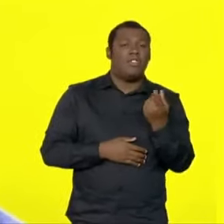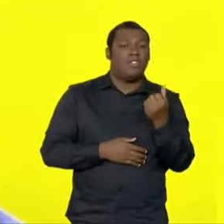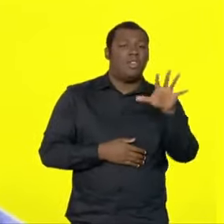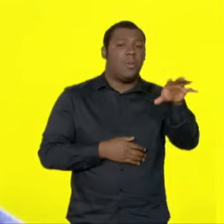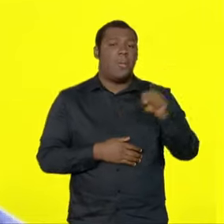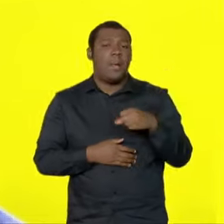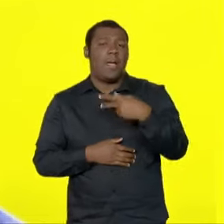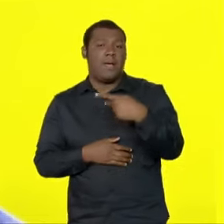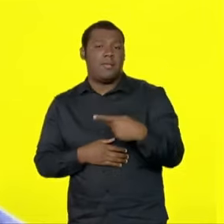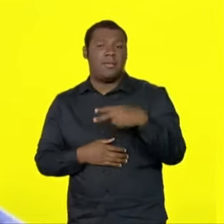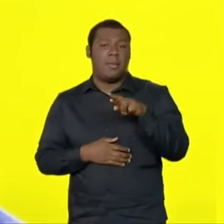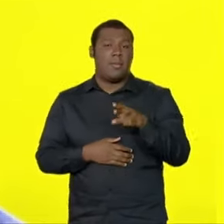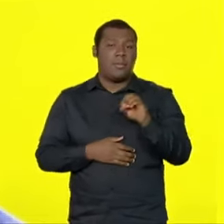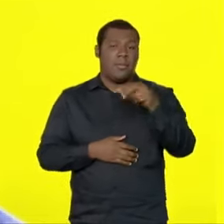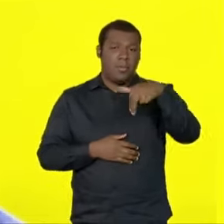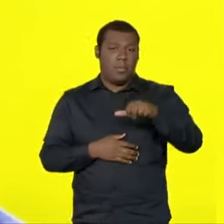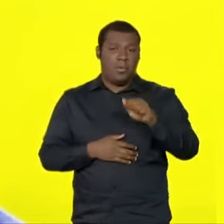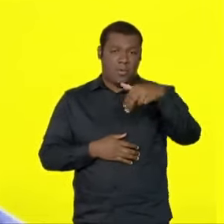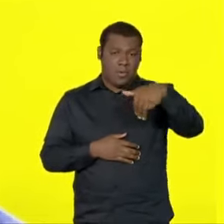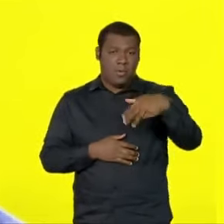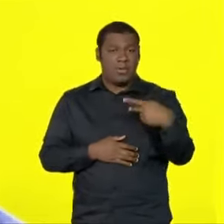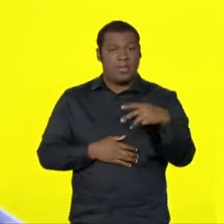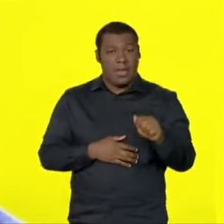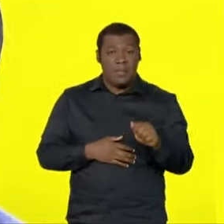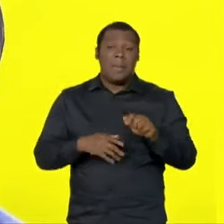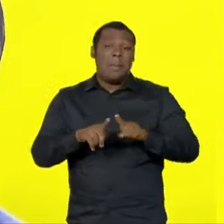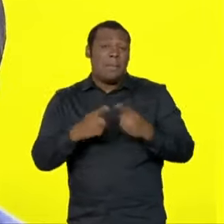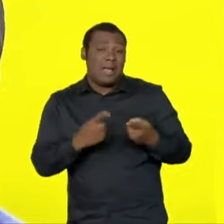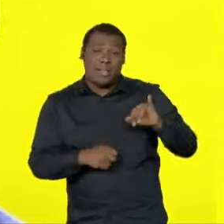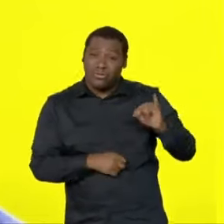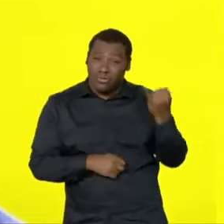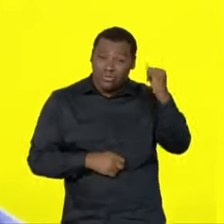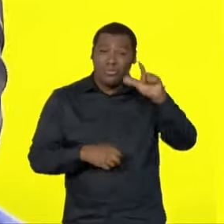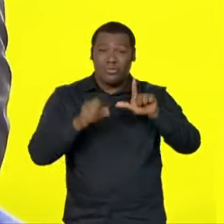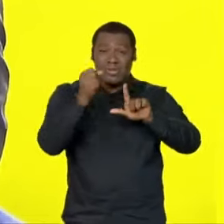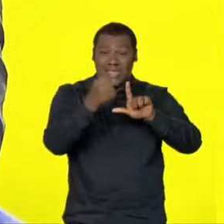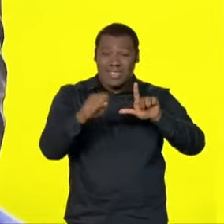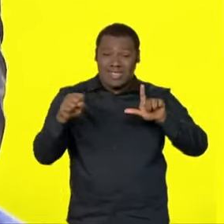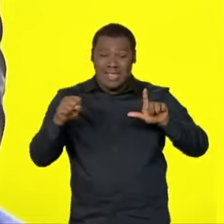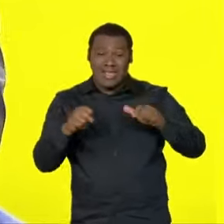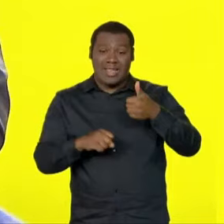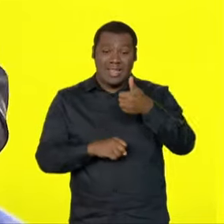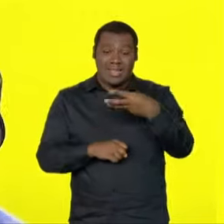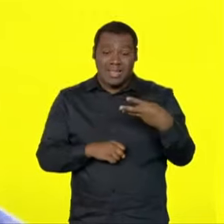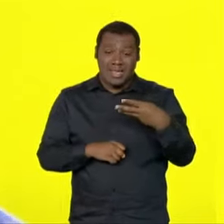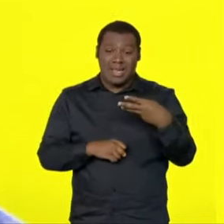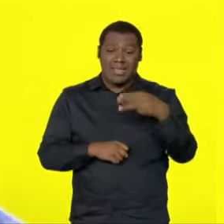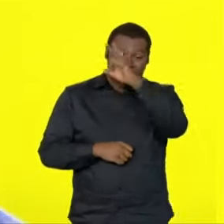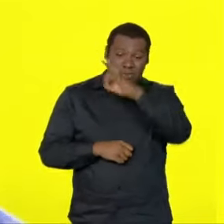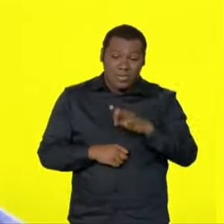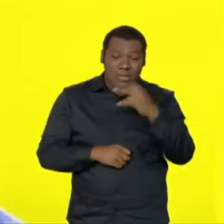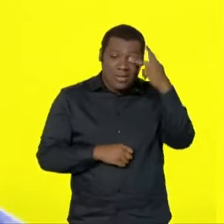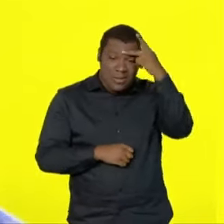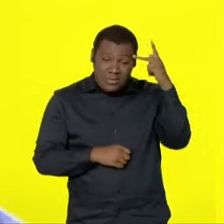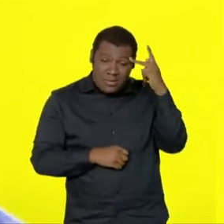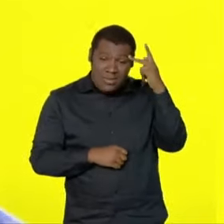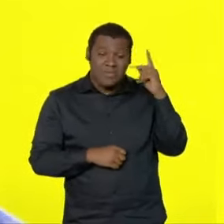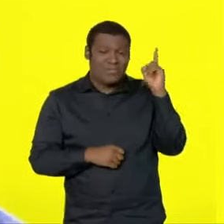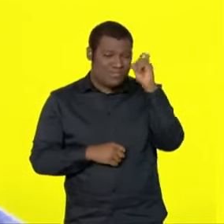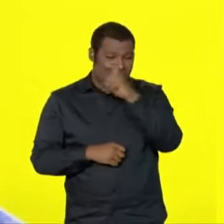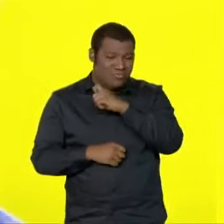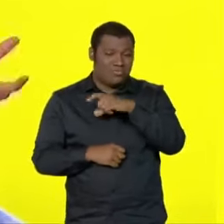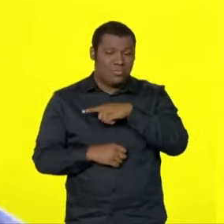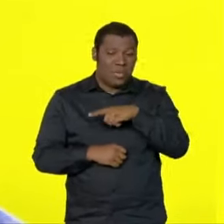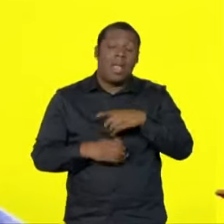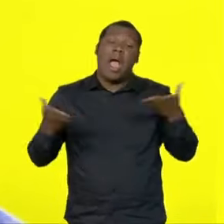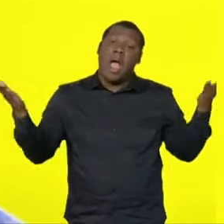porque o Pronamp era 3%, 4% mais a Selic. Só que a Selic foi parar em 13%. e as pessoas se perderam. Então, aqui também há a possibilidade agora